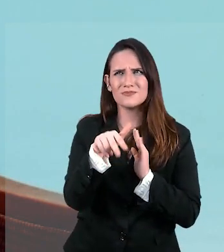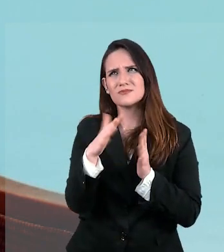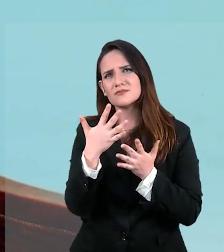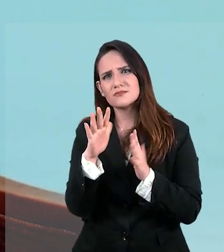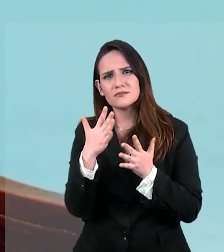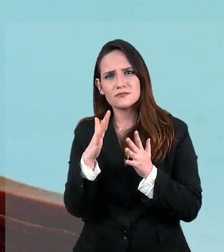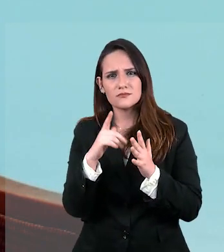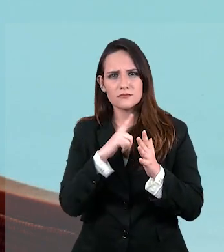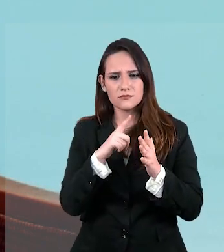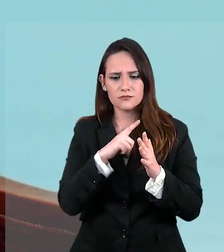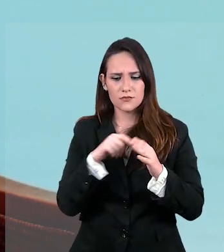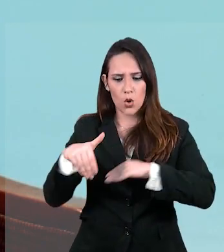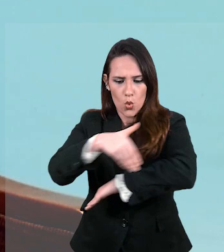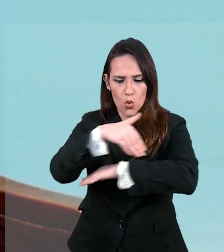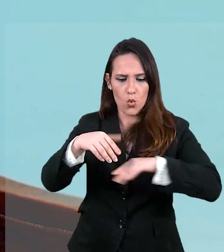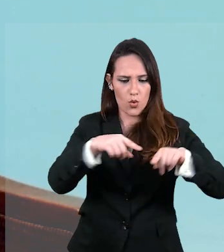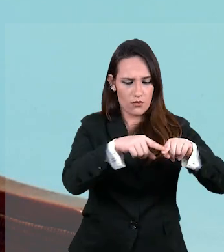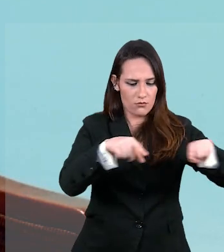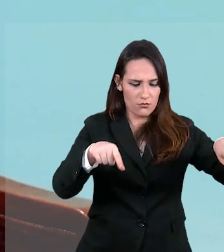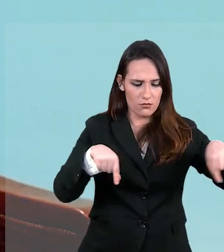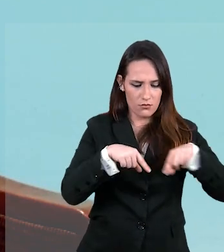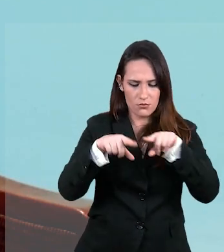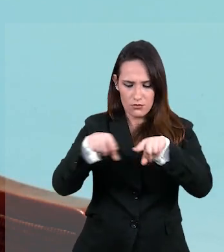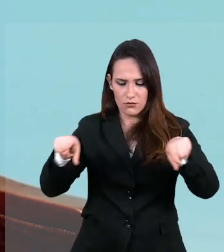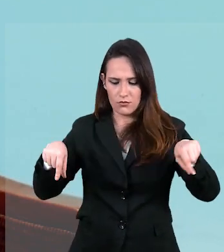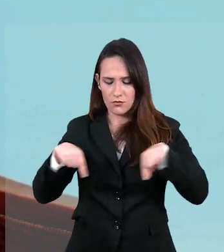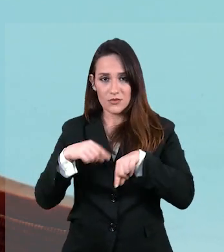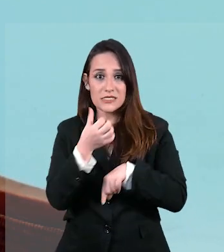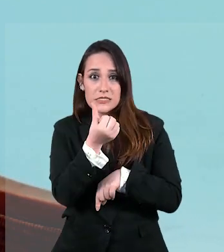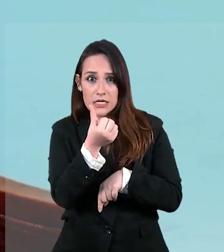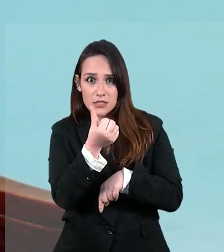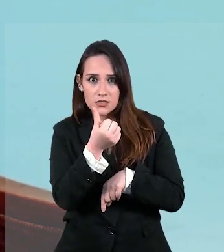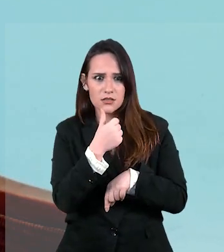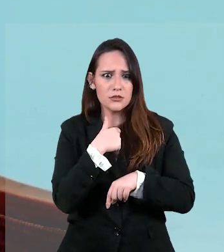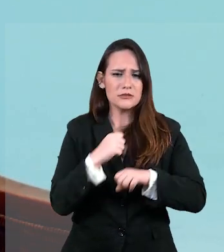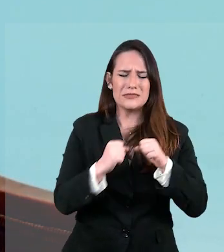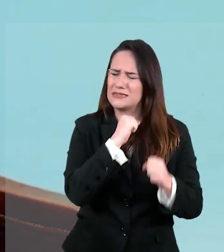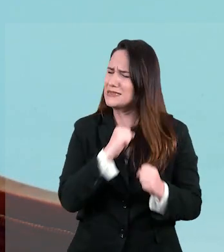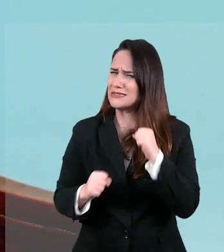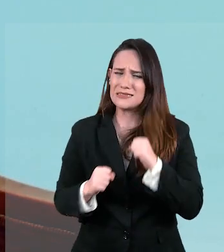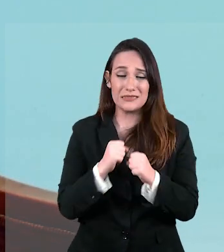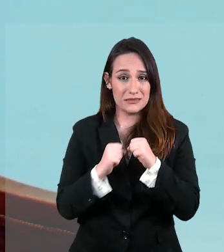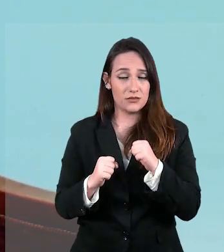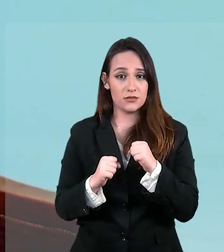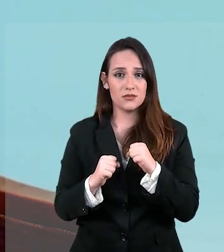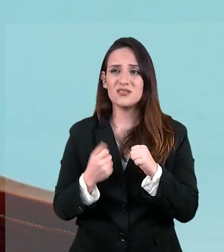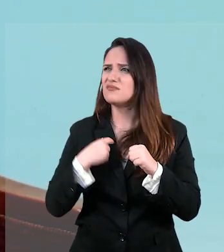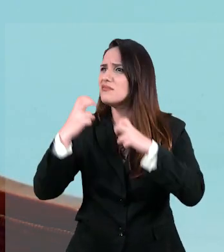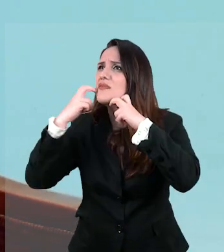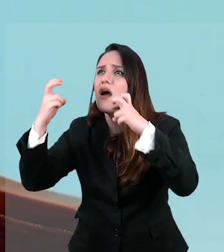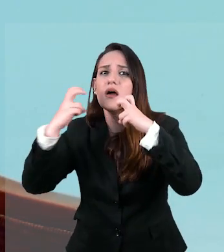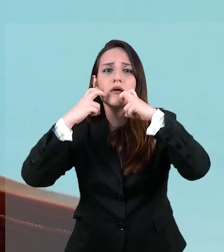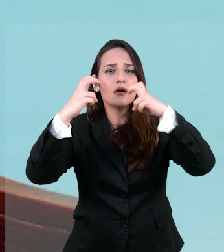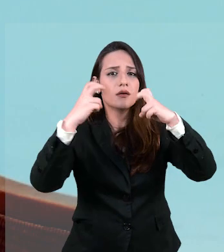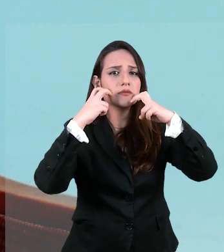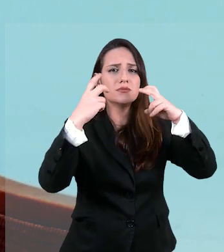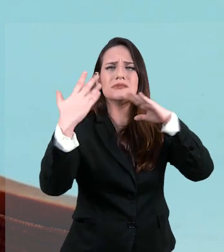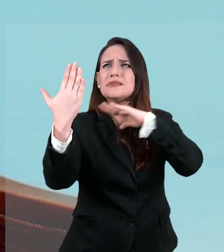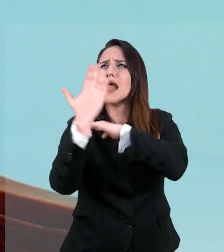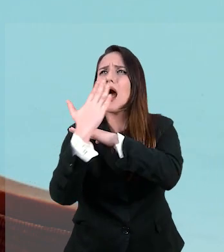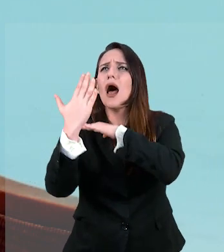Eu corri por volta de aproximadamente umas 6 quadras. Nessas 6 quadras, eu gritei